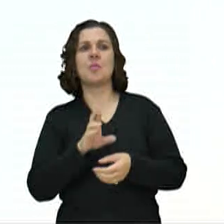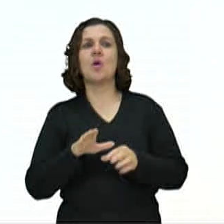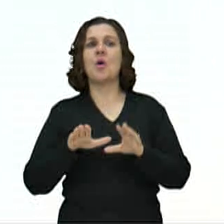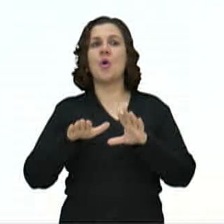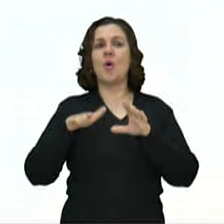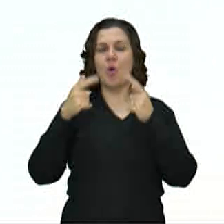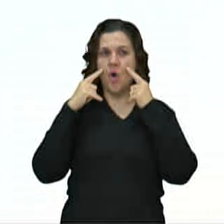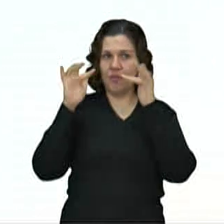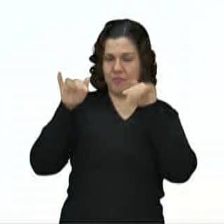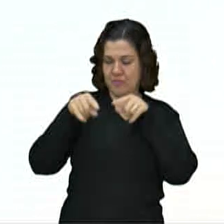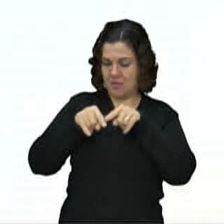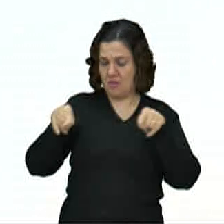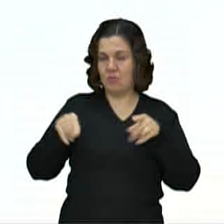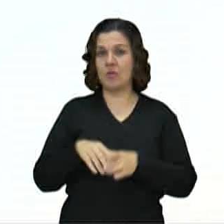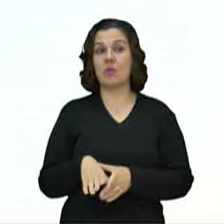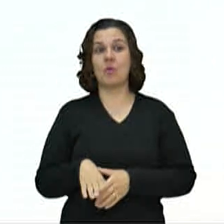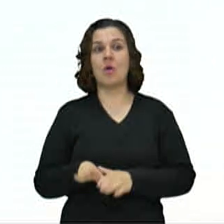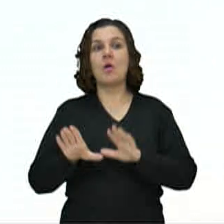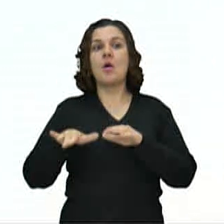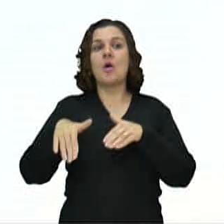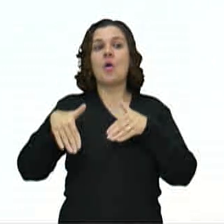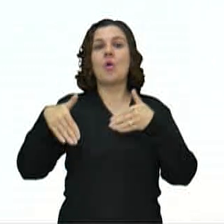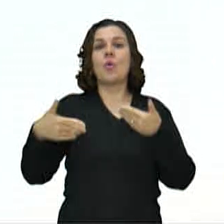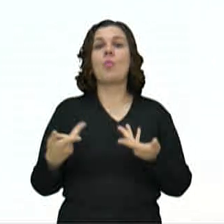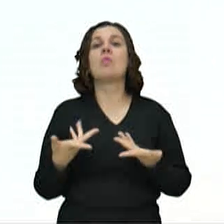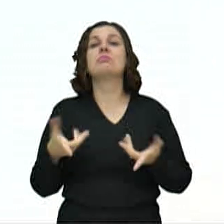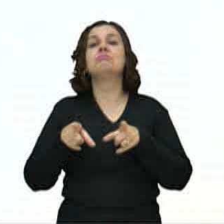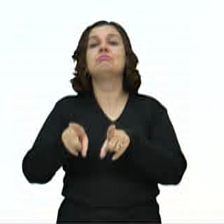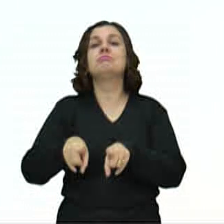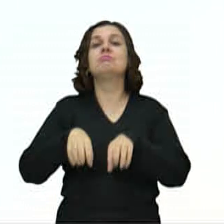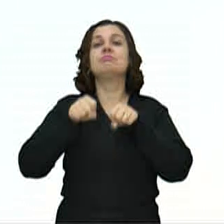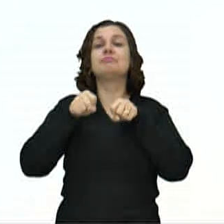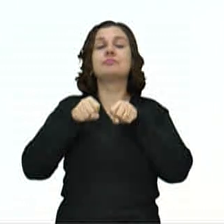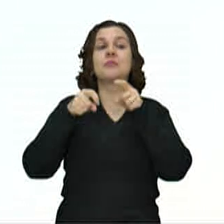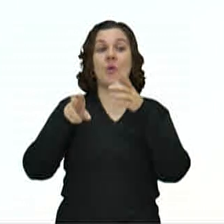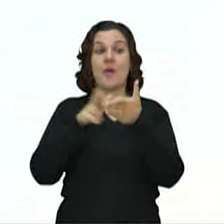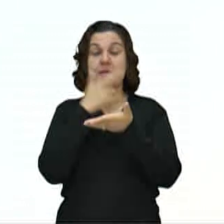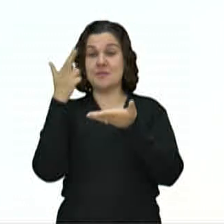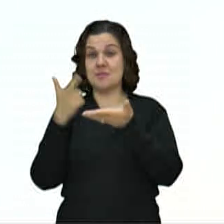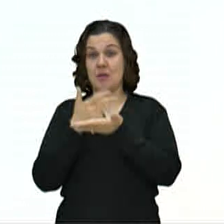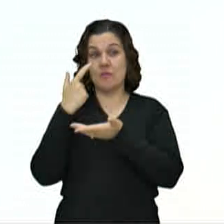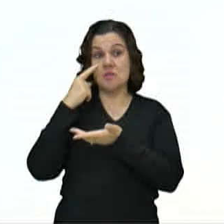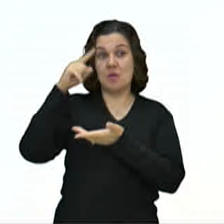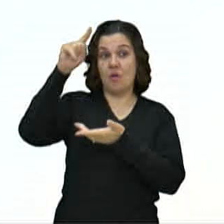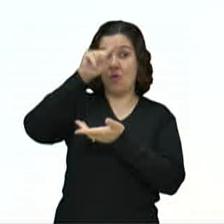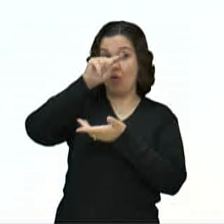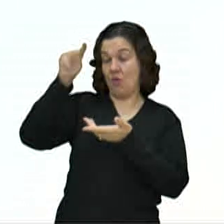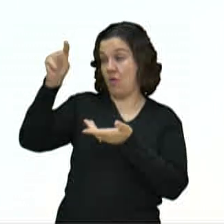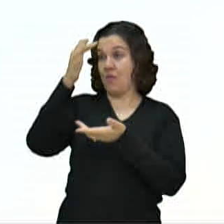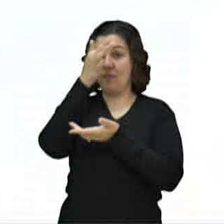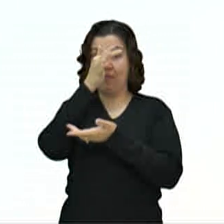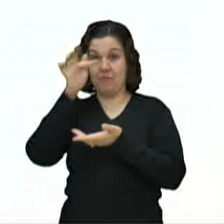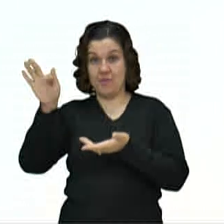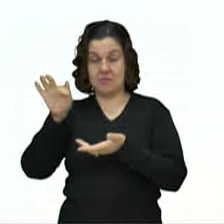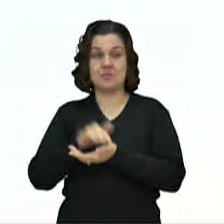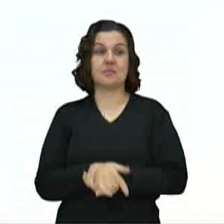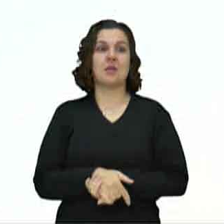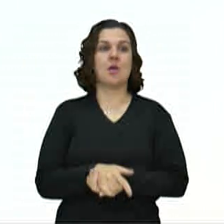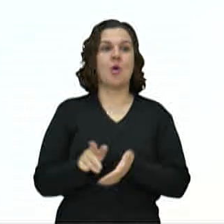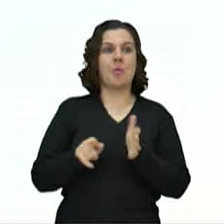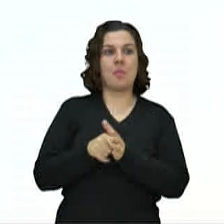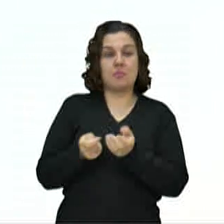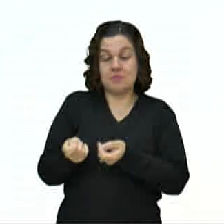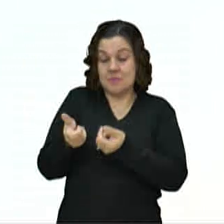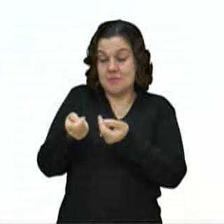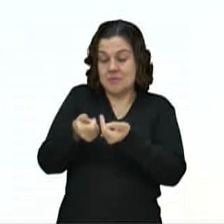pergunta que se faz aqui embaixo. Qual será a colheita? Essa revista está mostrando em cima, em francês, os semeadores,